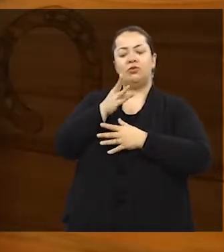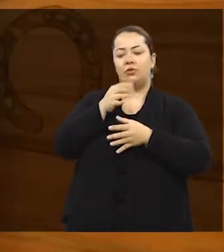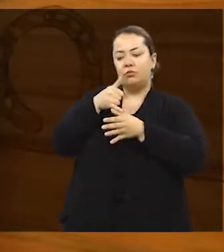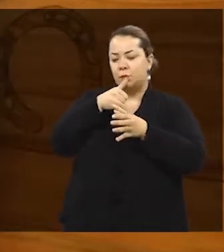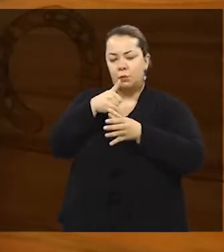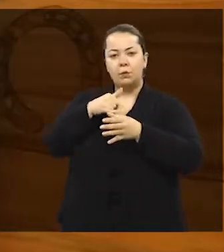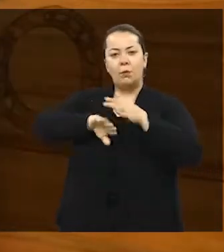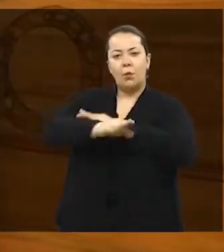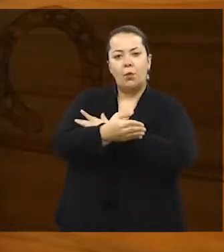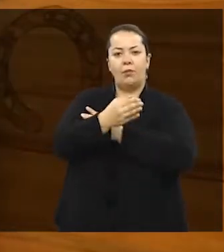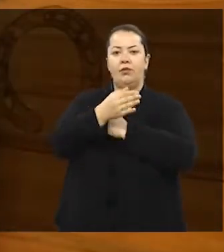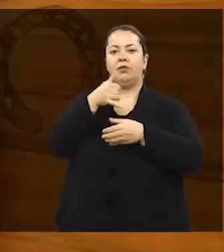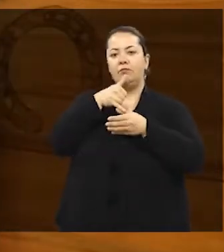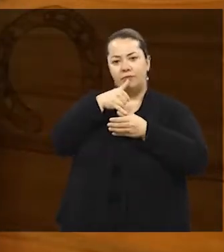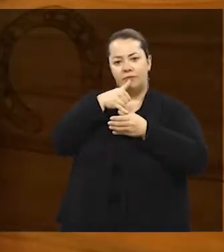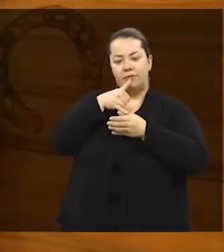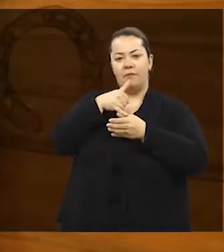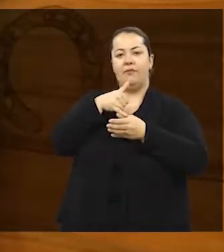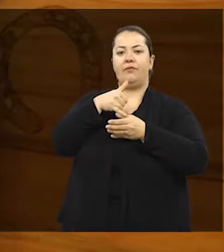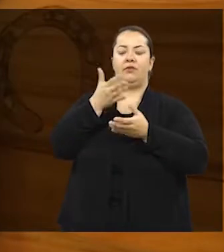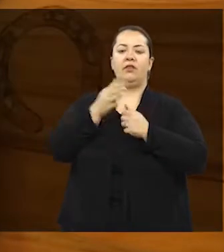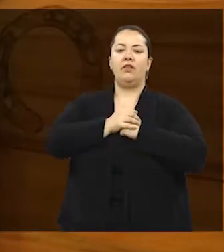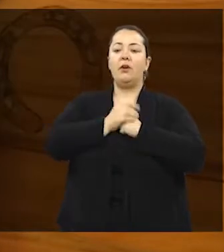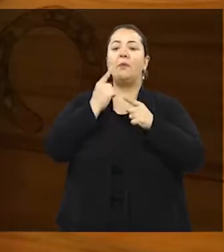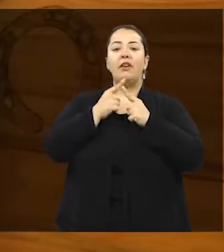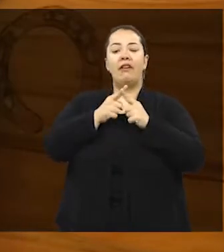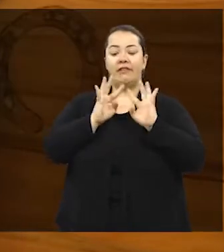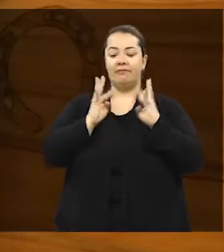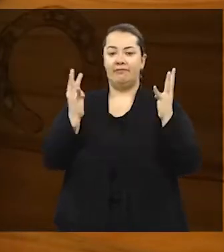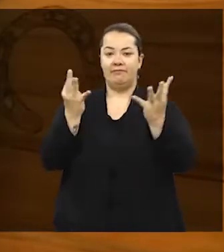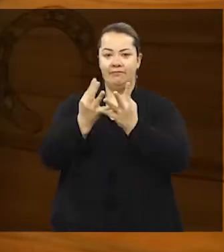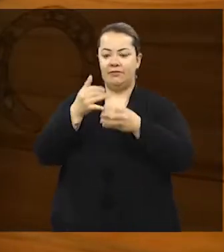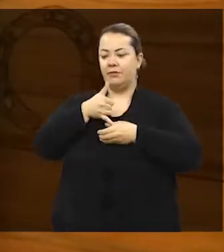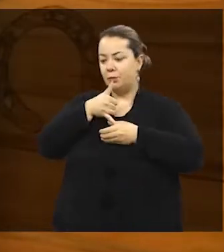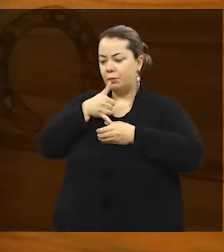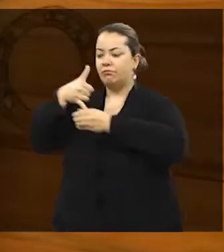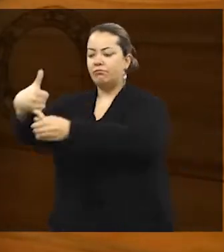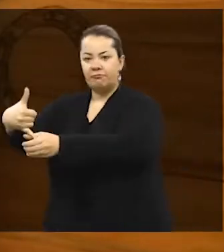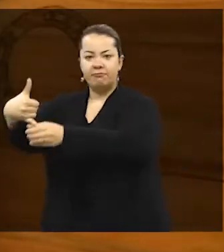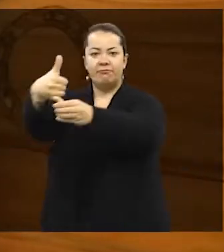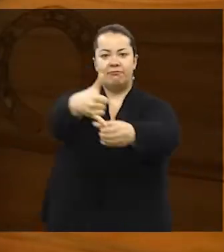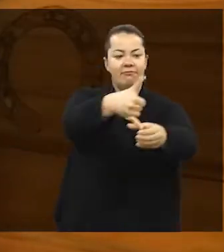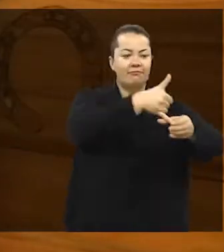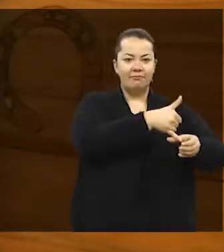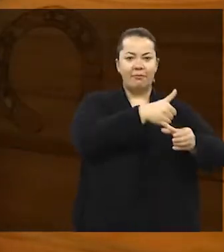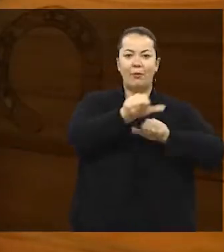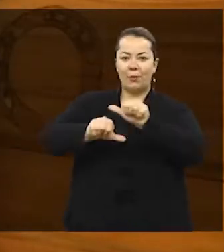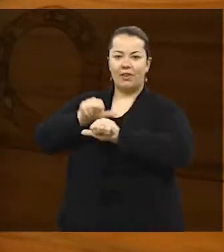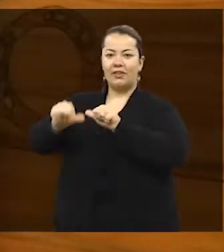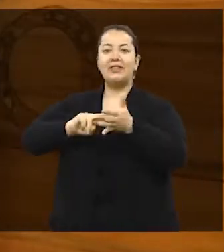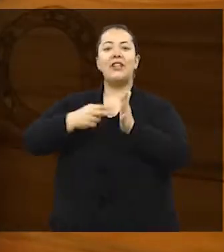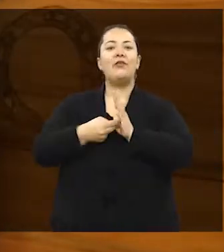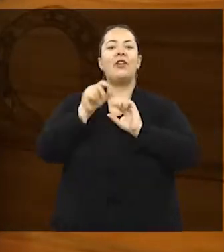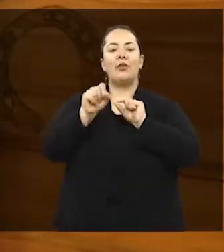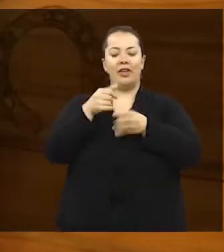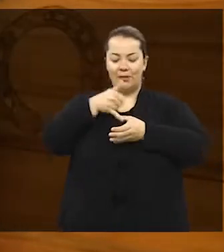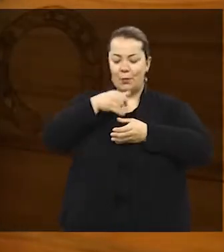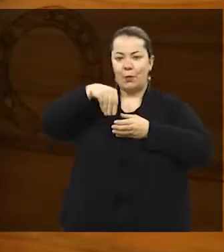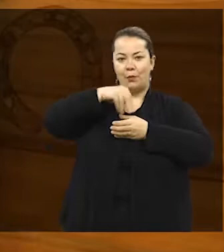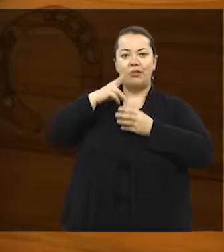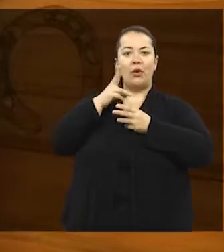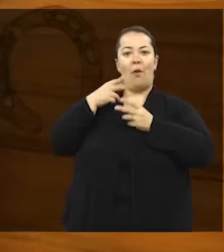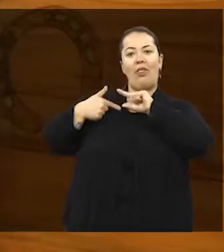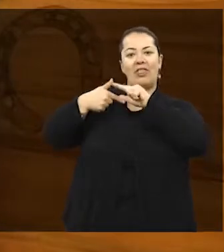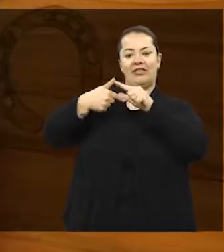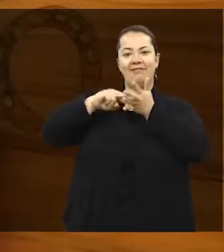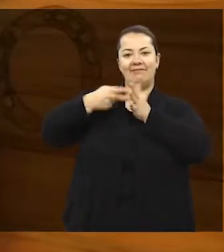É importante que seja preservado o hábito de matear e o chimarrão, porque em uma roda